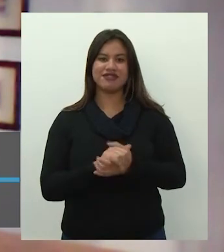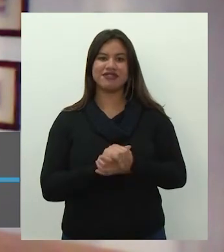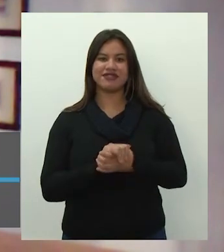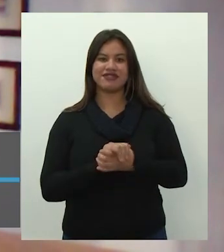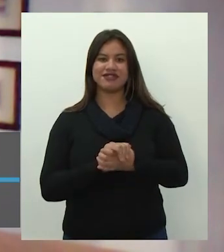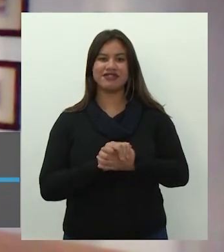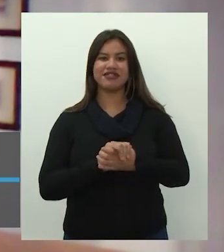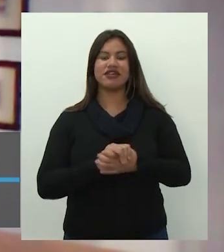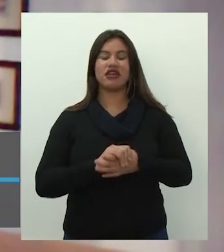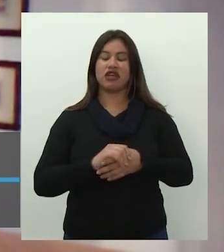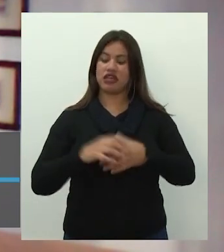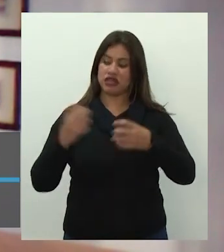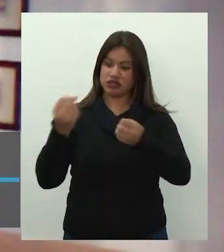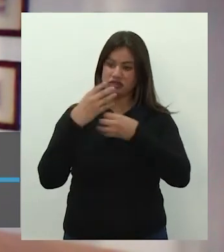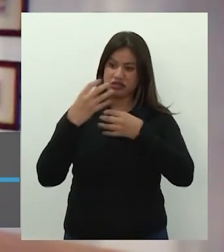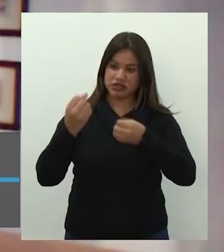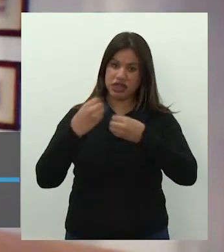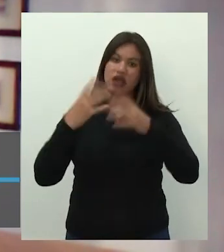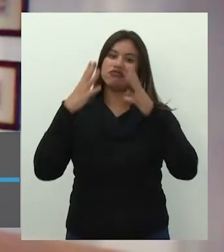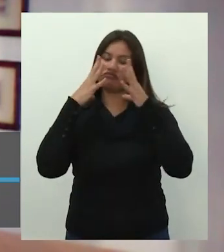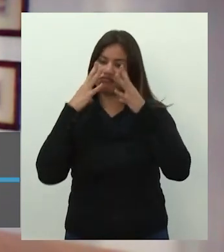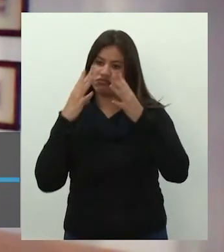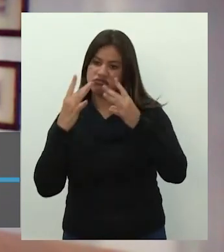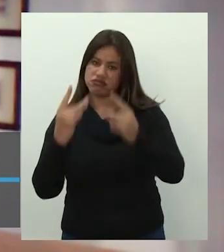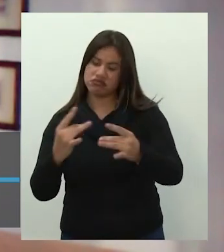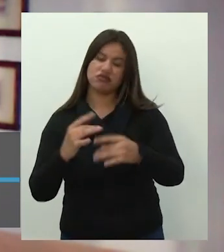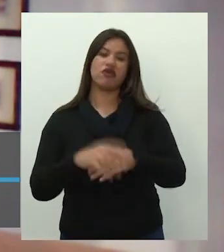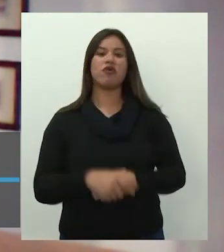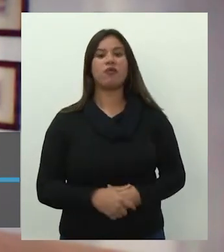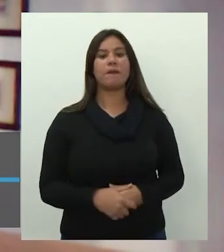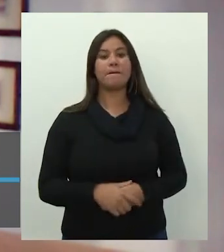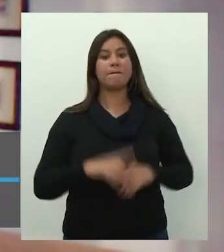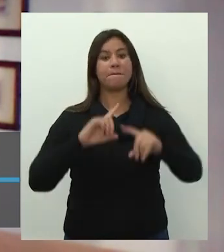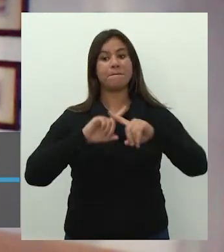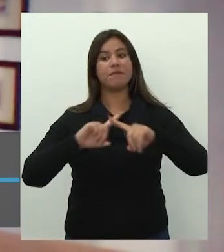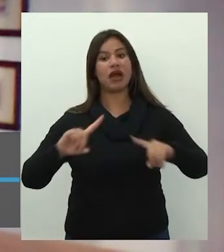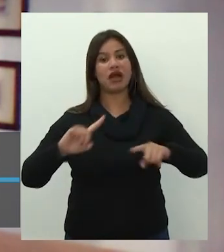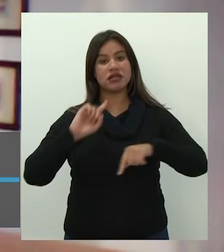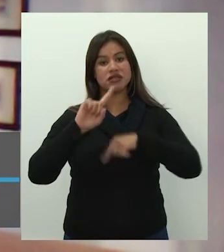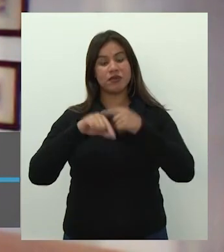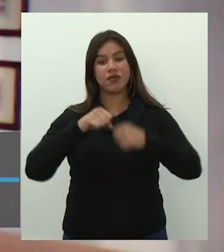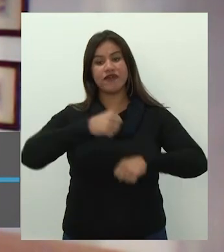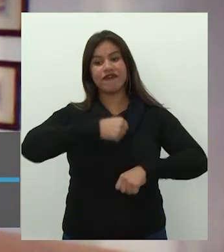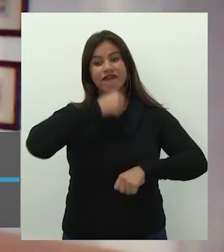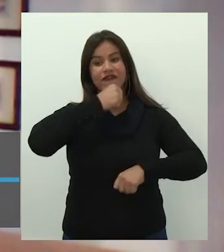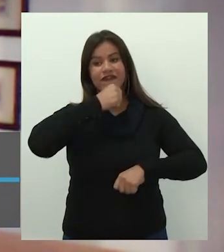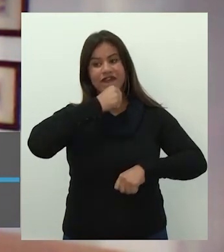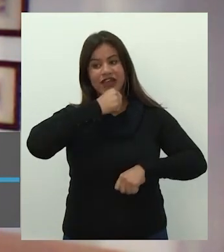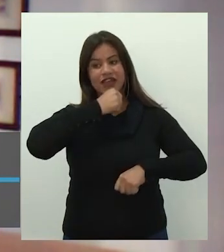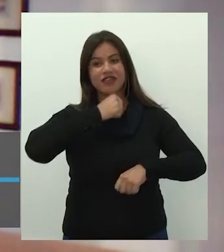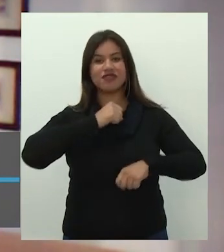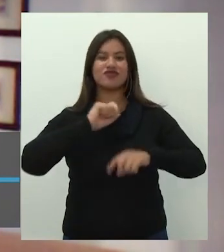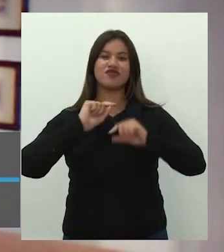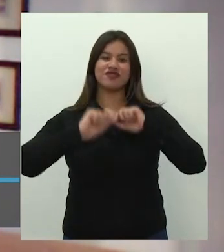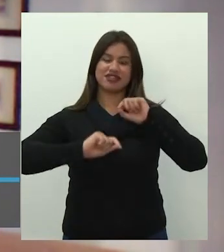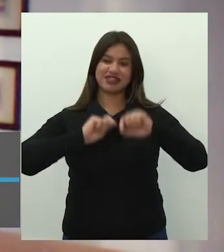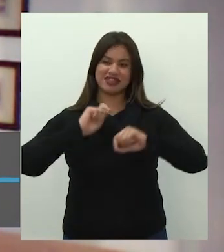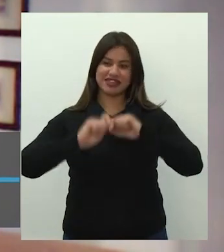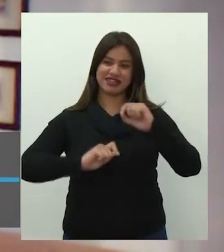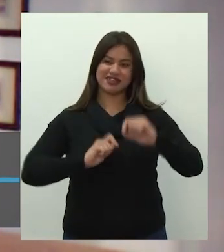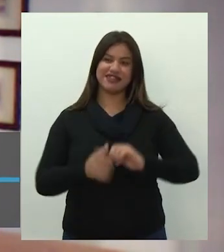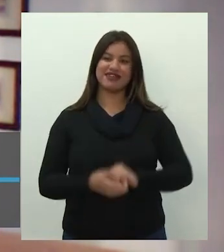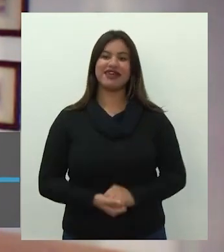aprender, tudo bem. Só que, o que acontece conforme a gente vai ficando mais velho? Em geral, a